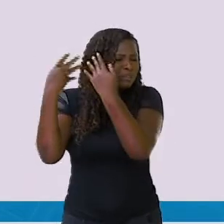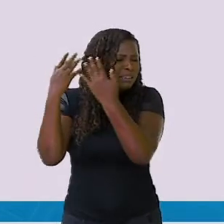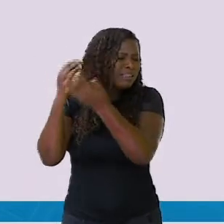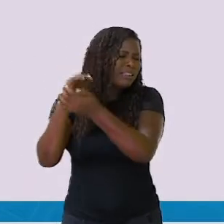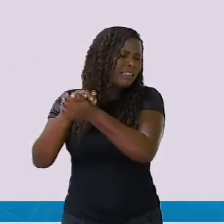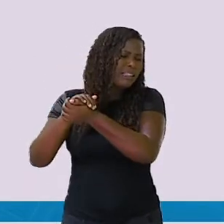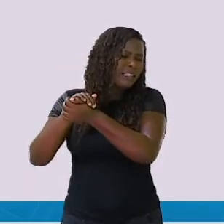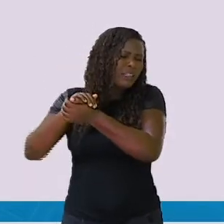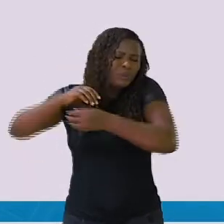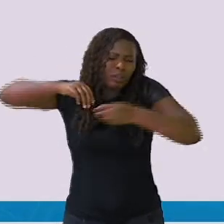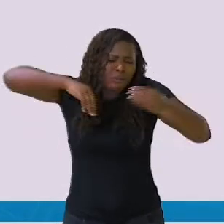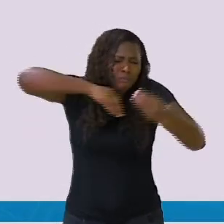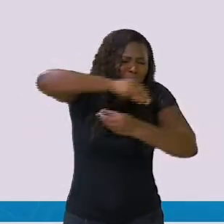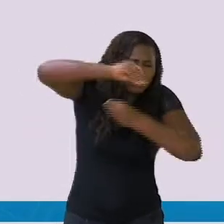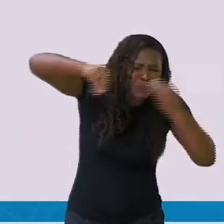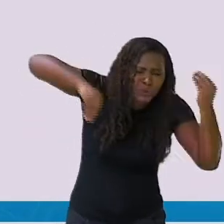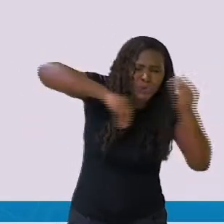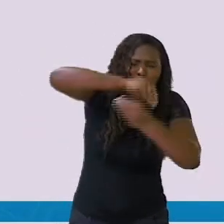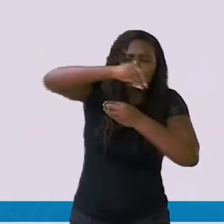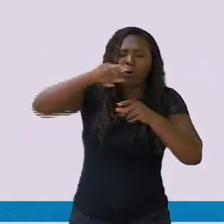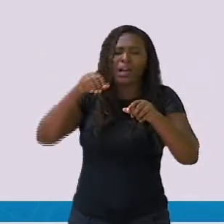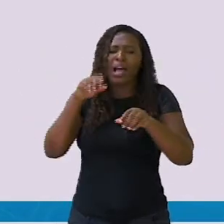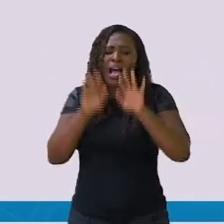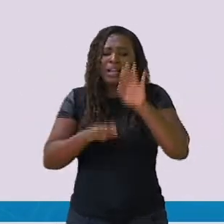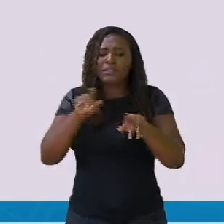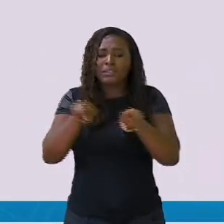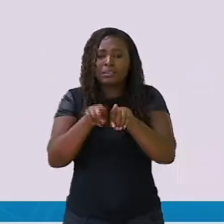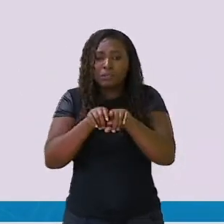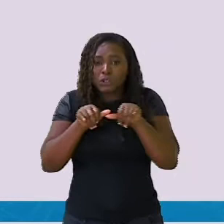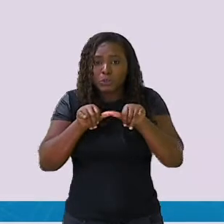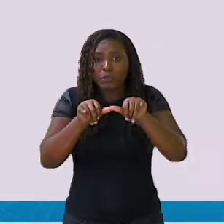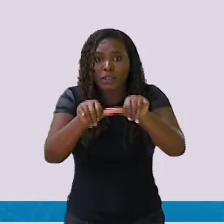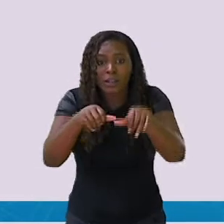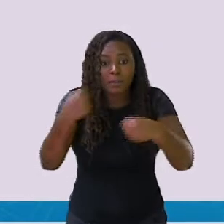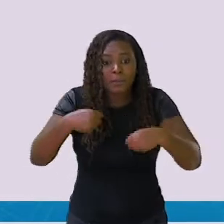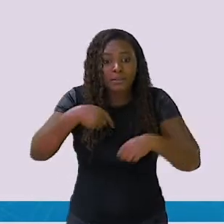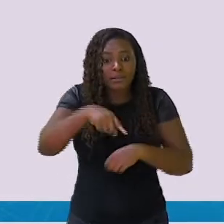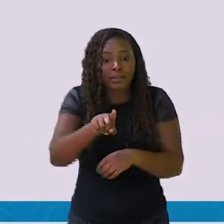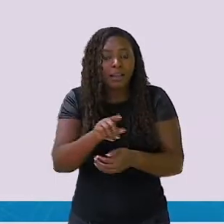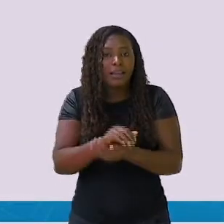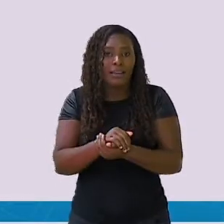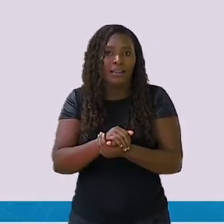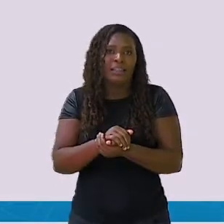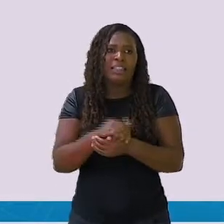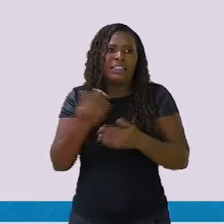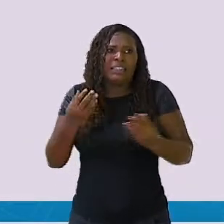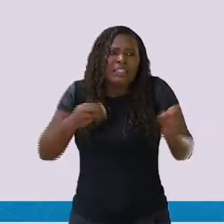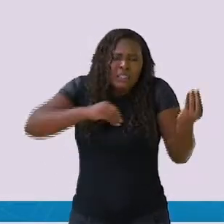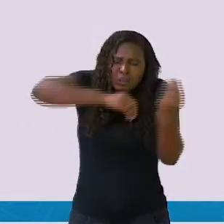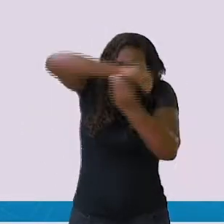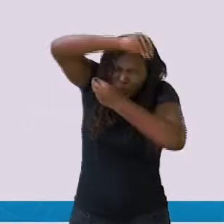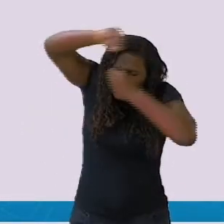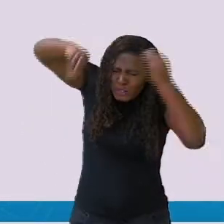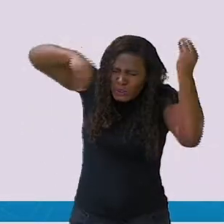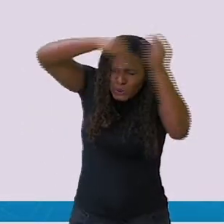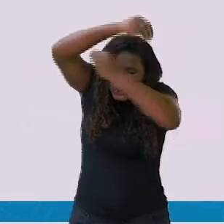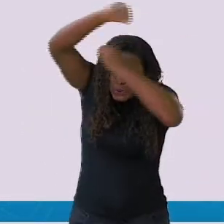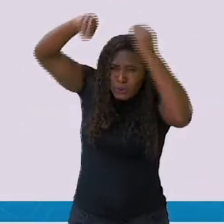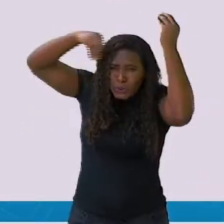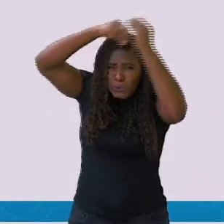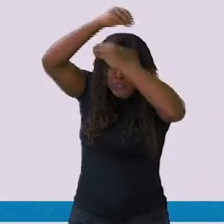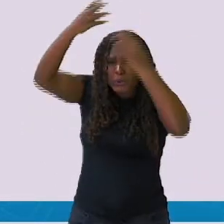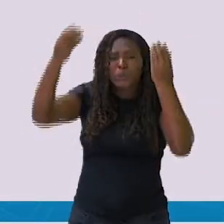com uma lista de compra que eu tenho que sair para fazer. Então, vamos fazer um mapa mental? Vamos entender como é o